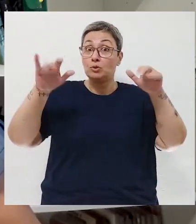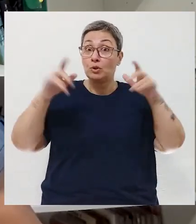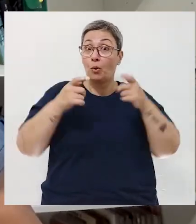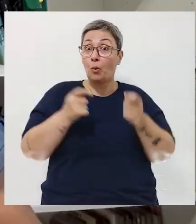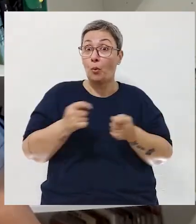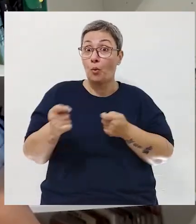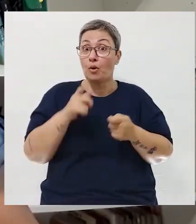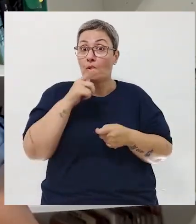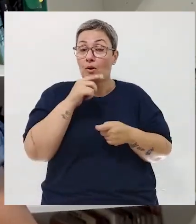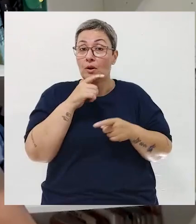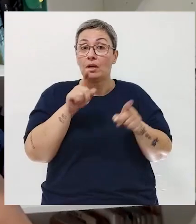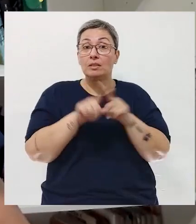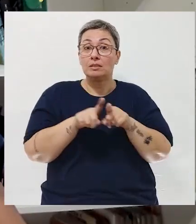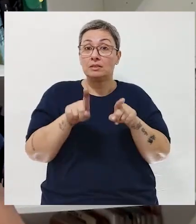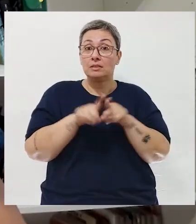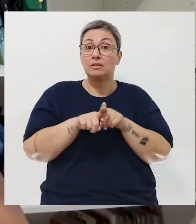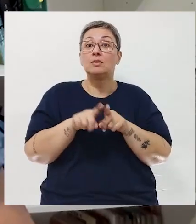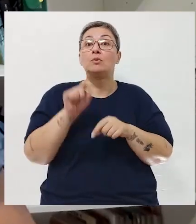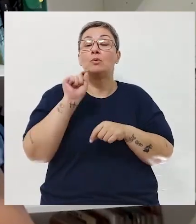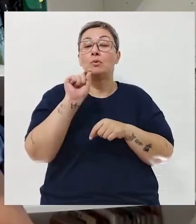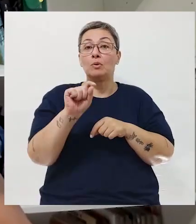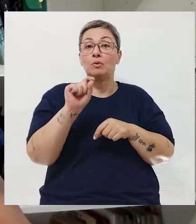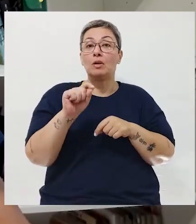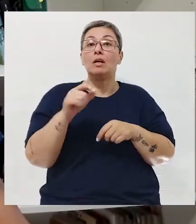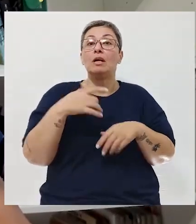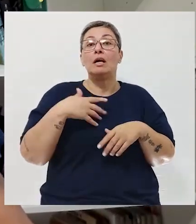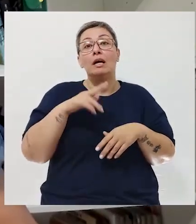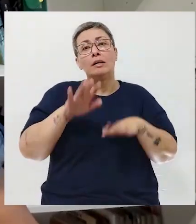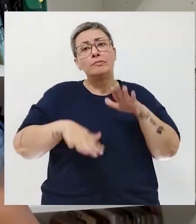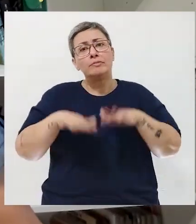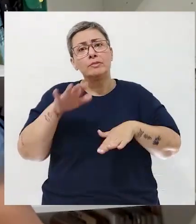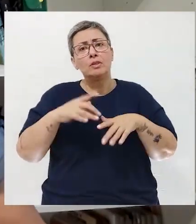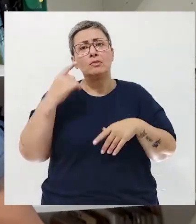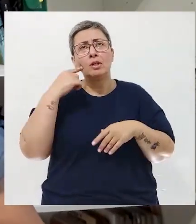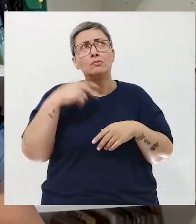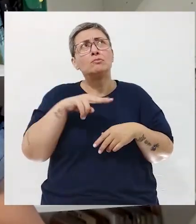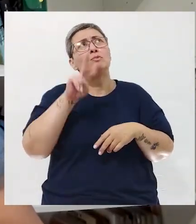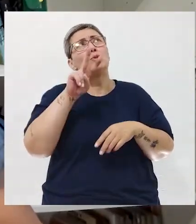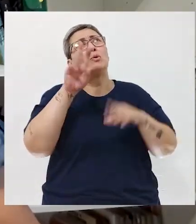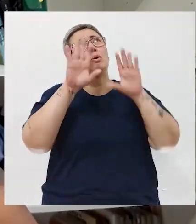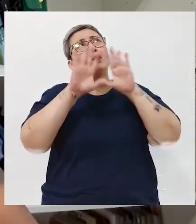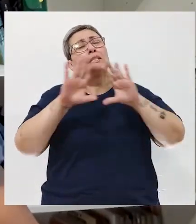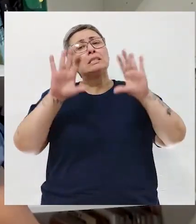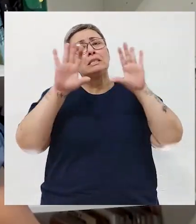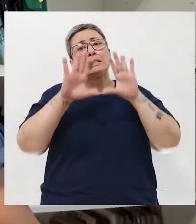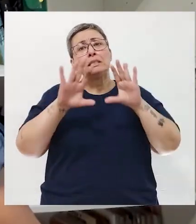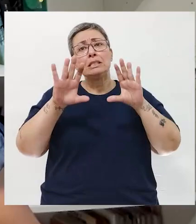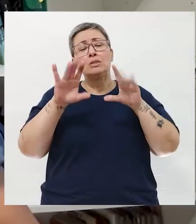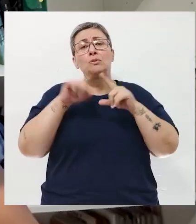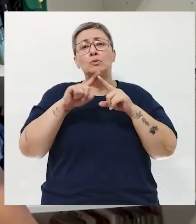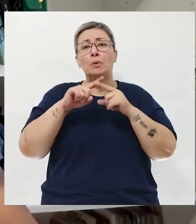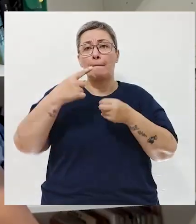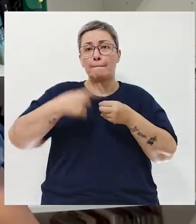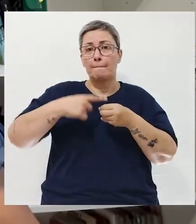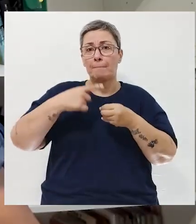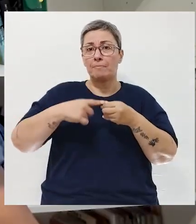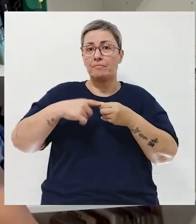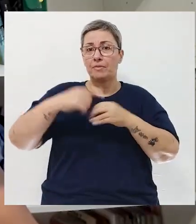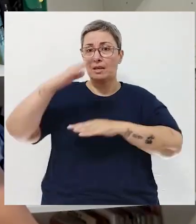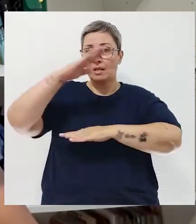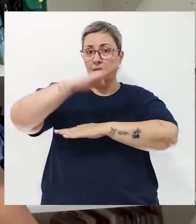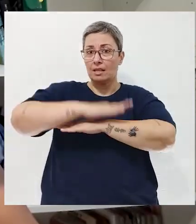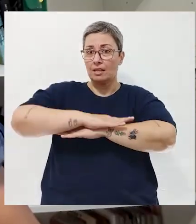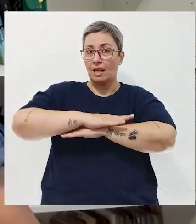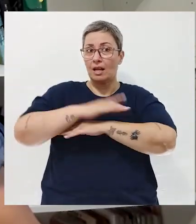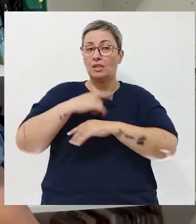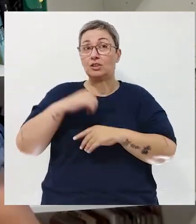água. Passamos também muitas vezes a olhar para o céu sobre a cidade na tarde de